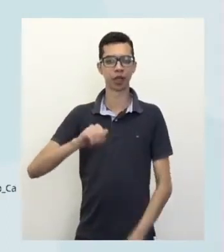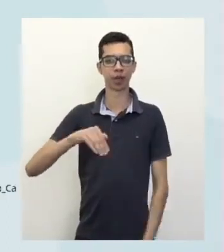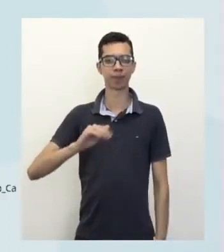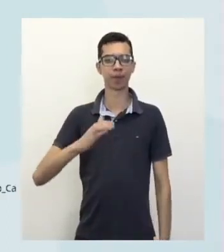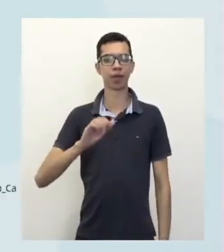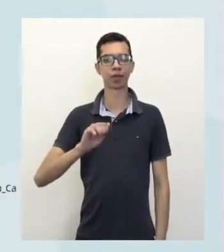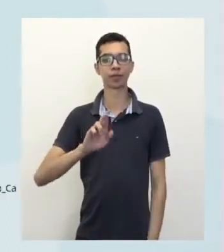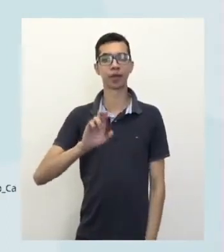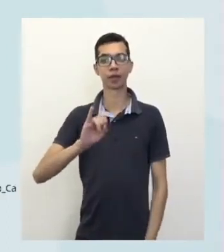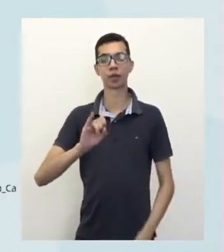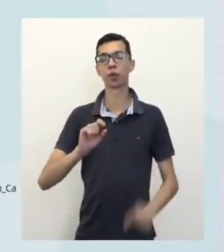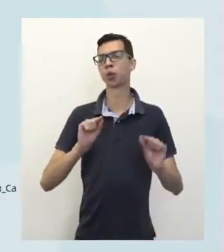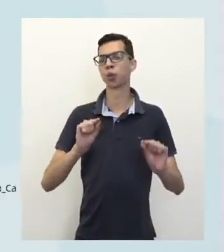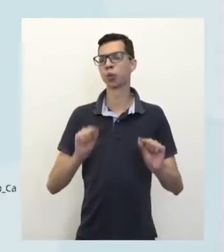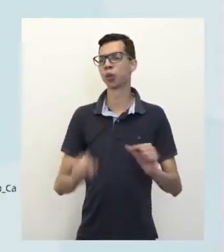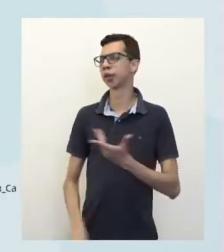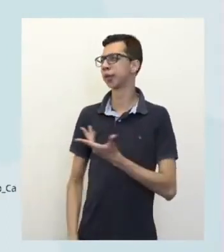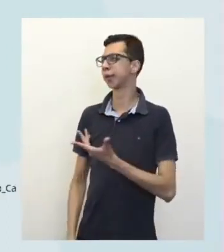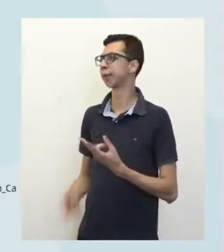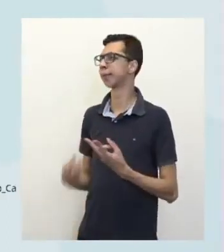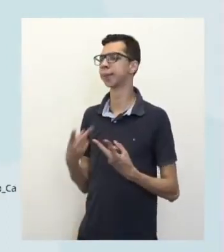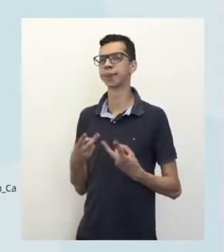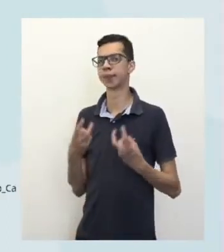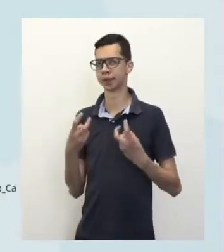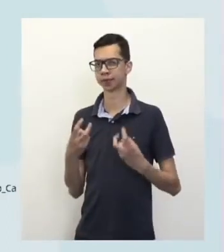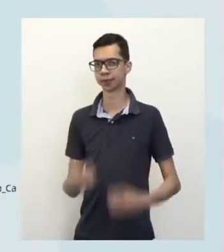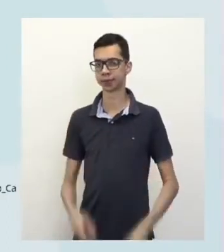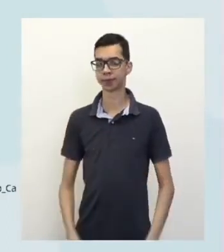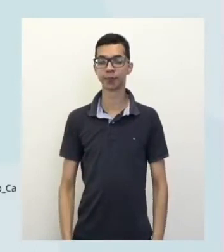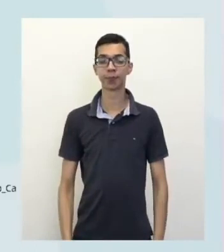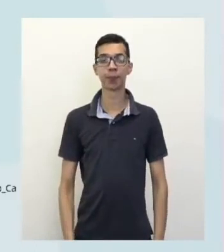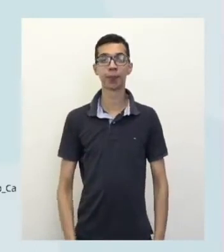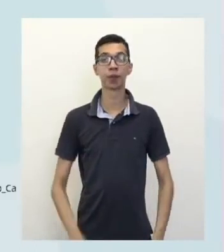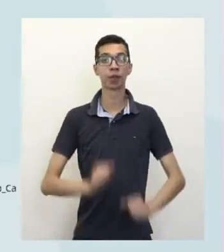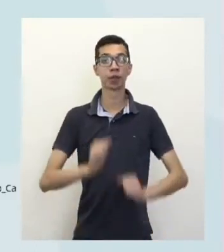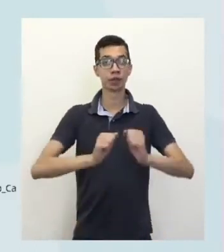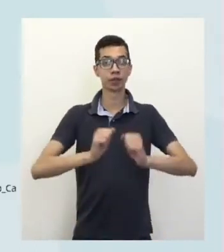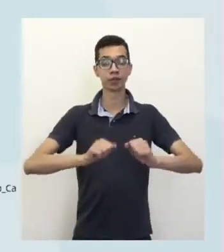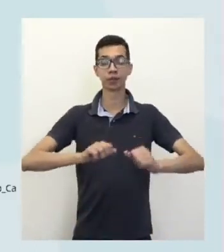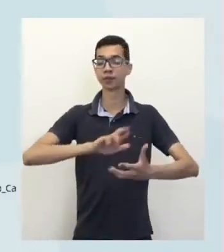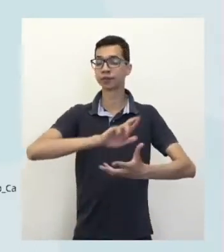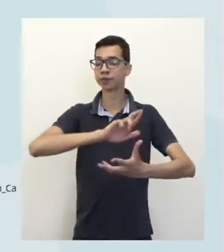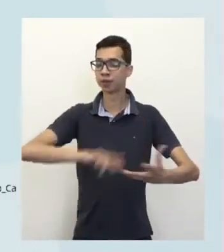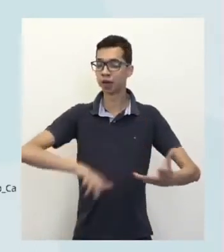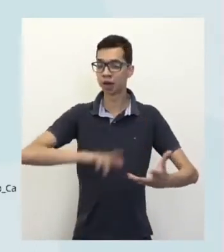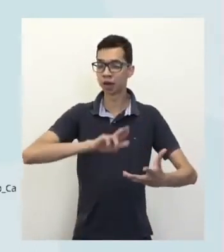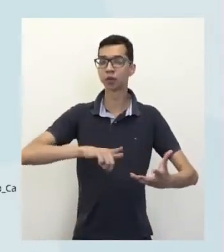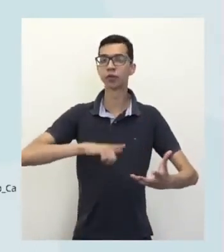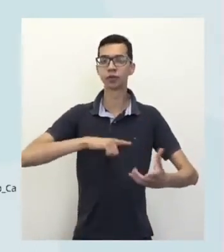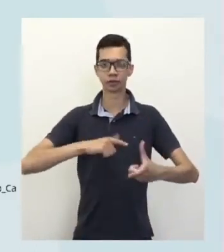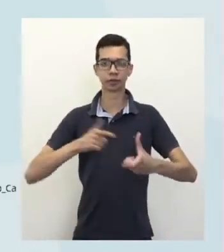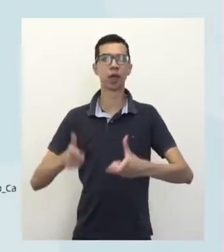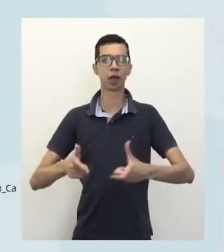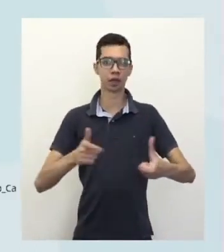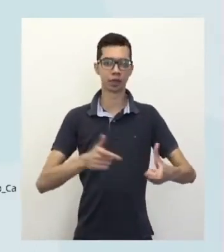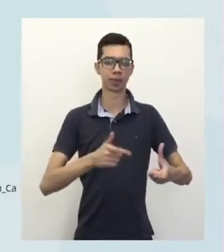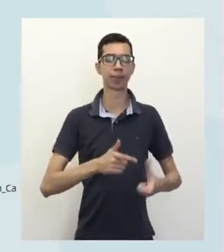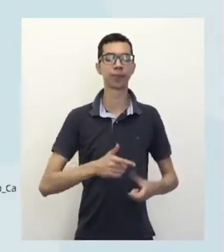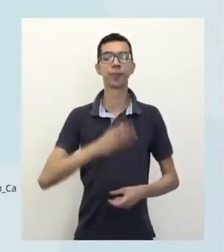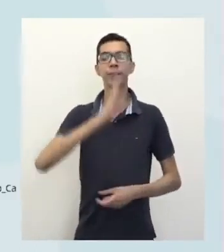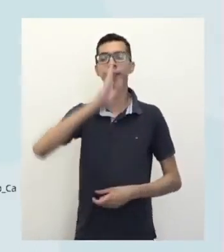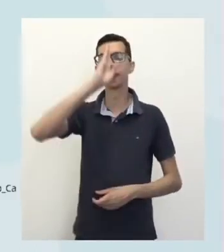né? Engloba hoje diversas atividades industriais, principalmente a questão da